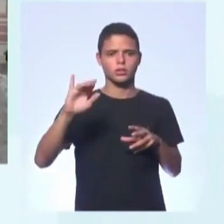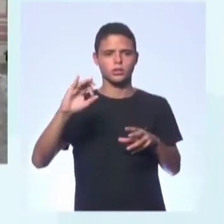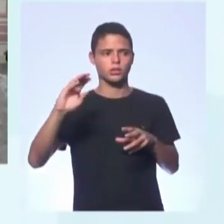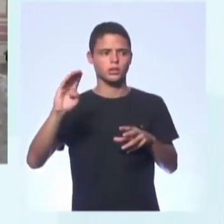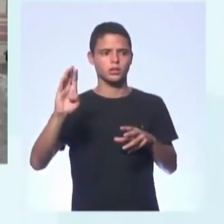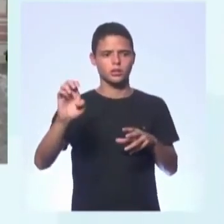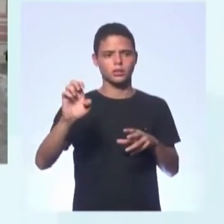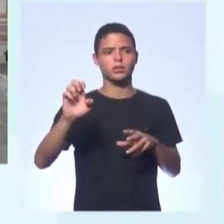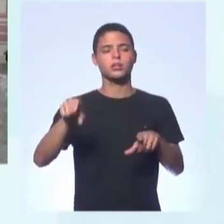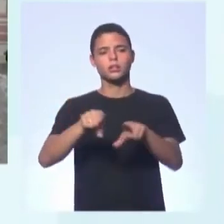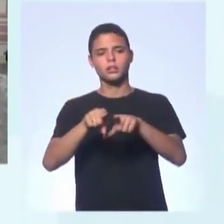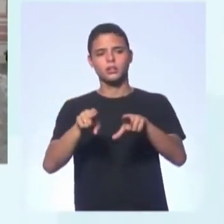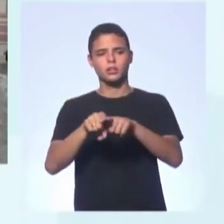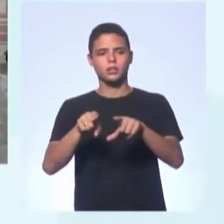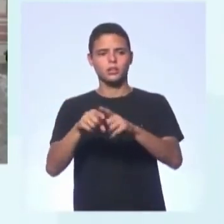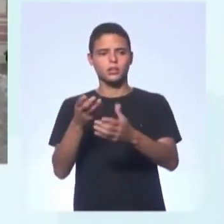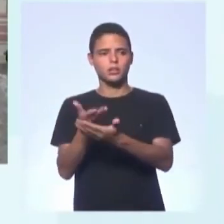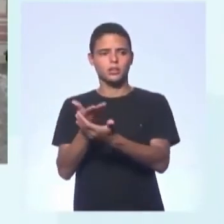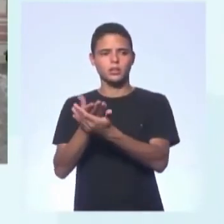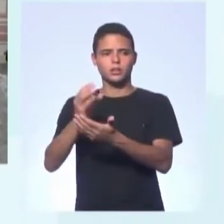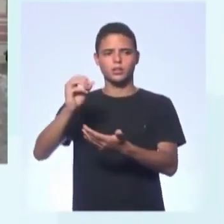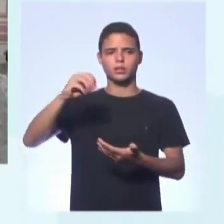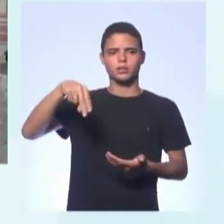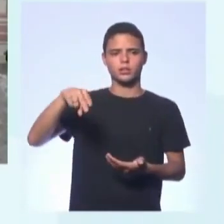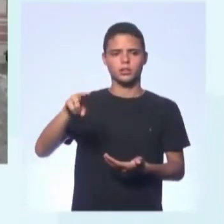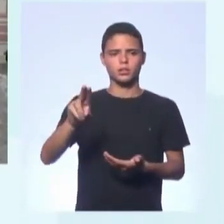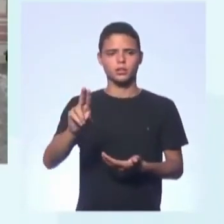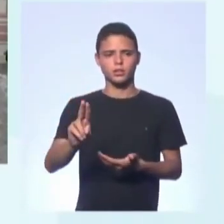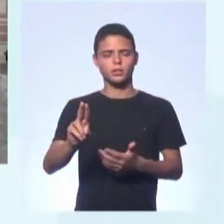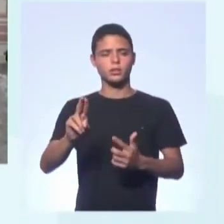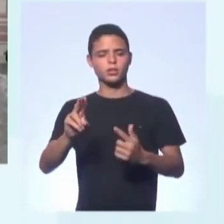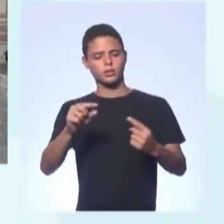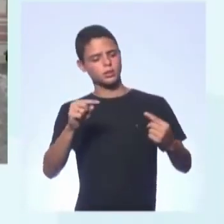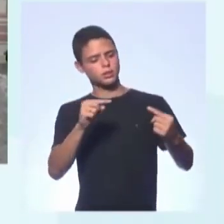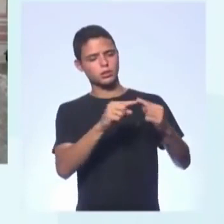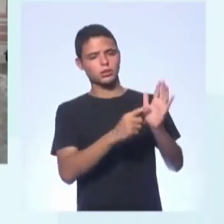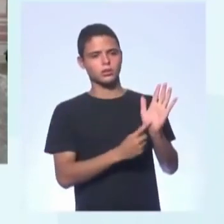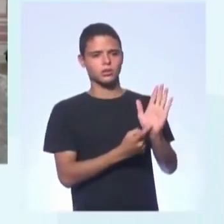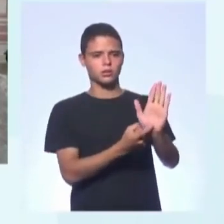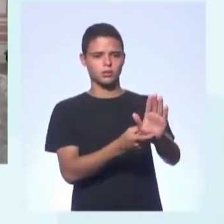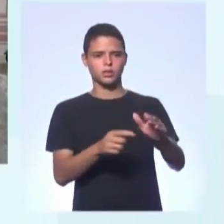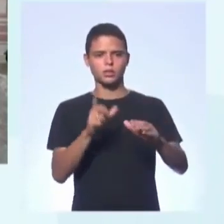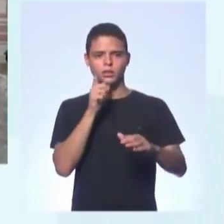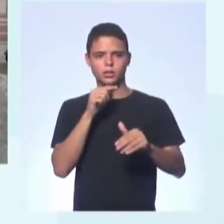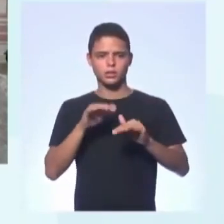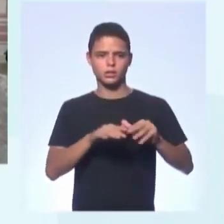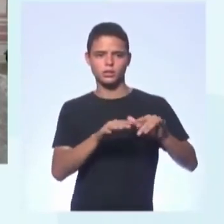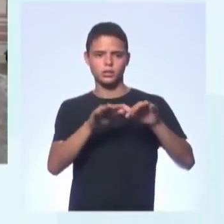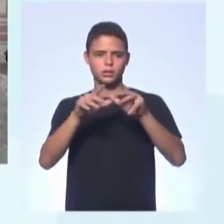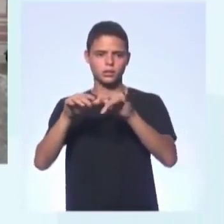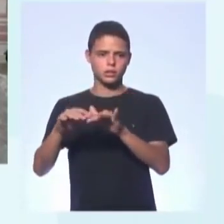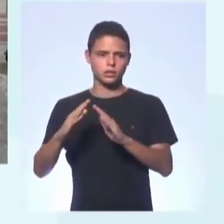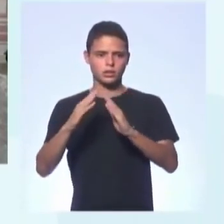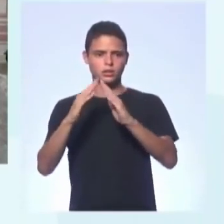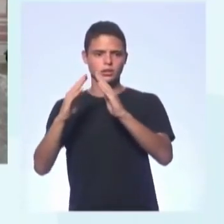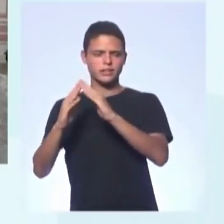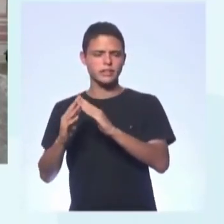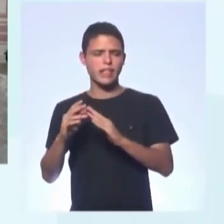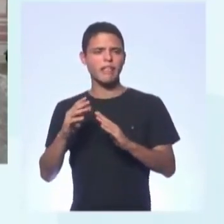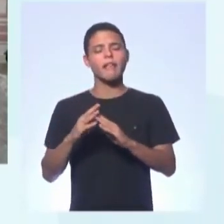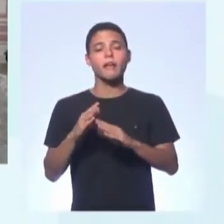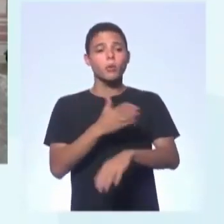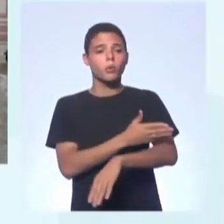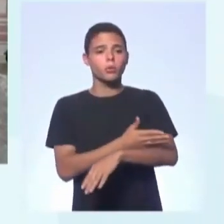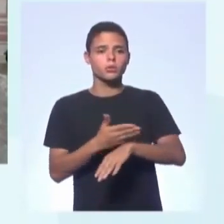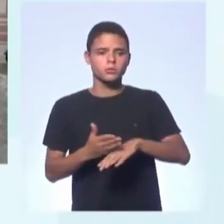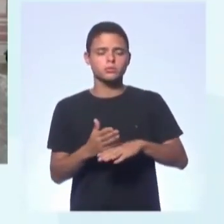para Assuntos Humanitários, a OCHA, aponta as inundações como tipo de desastre como mais comum na região